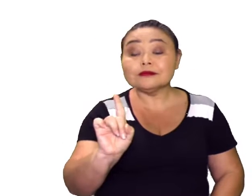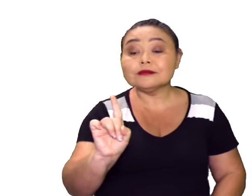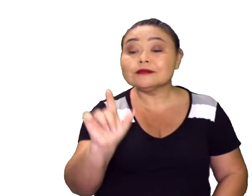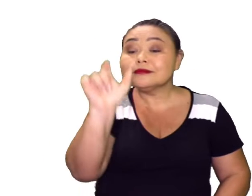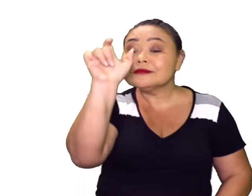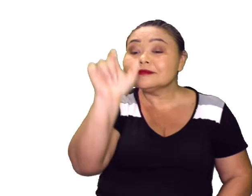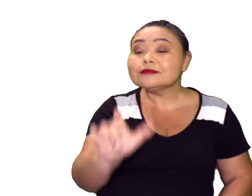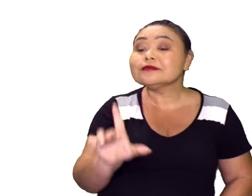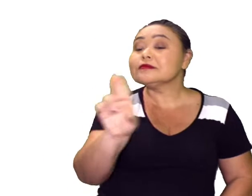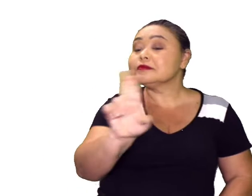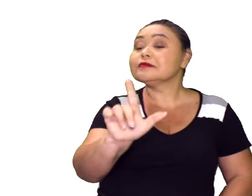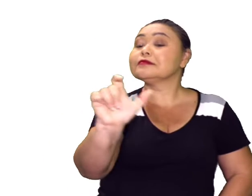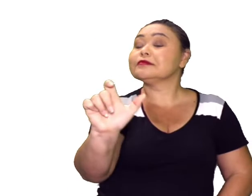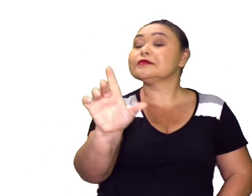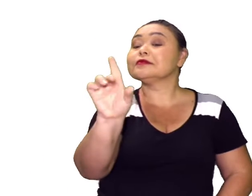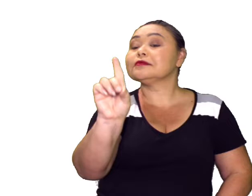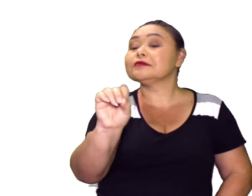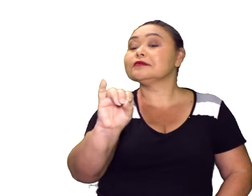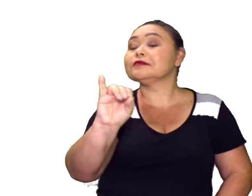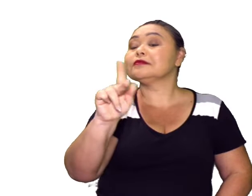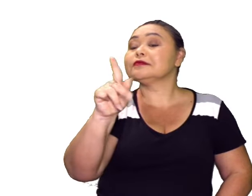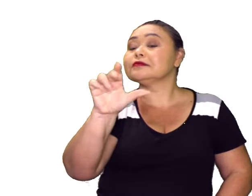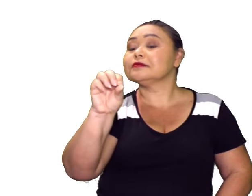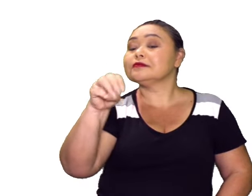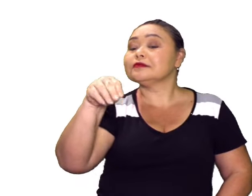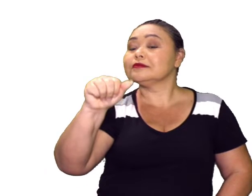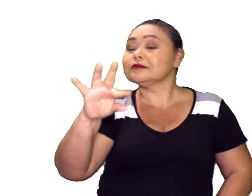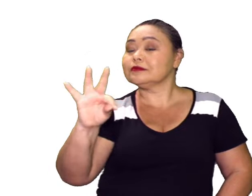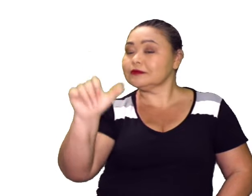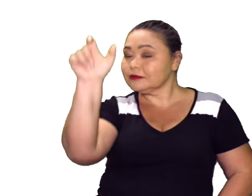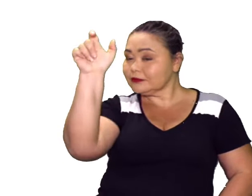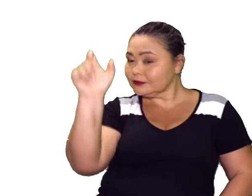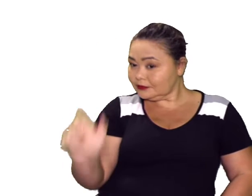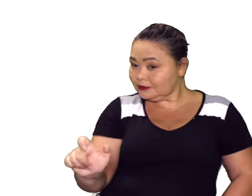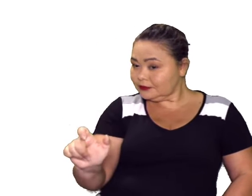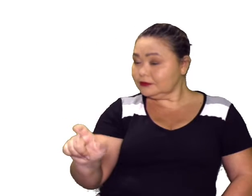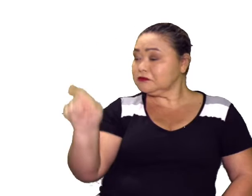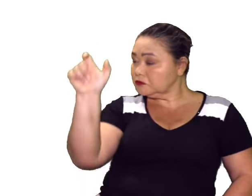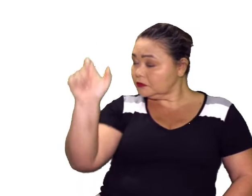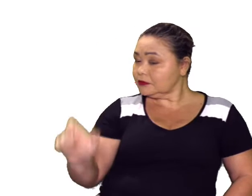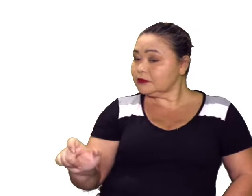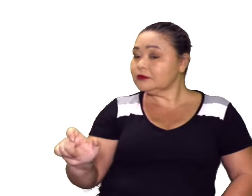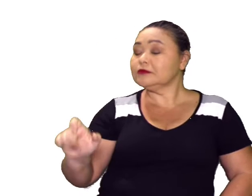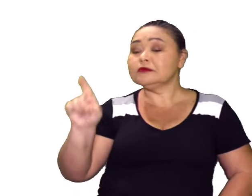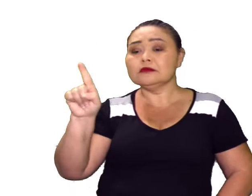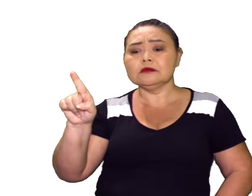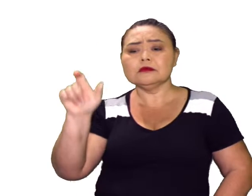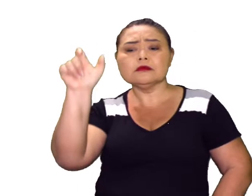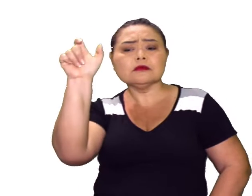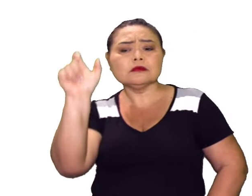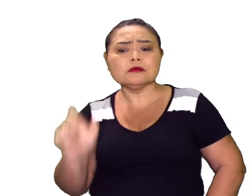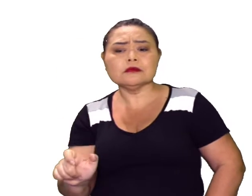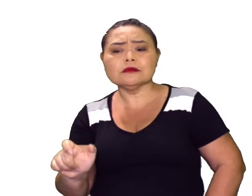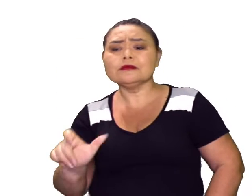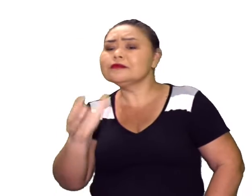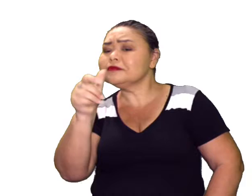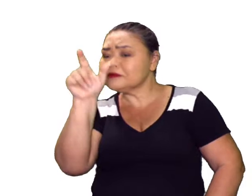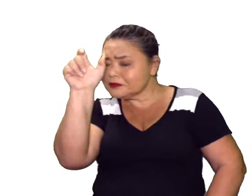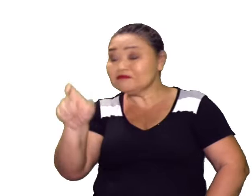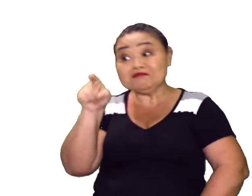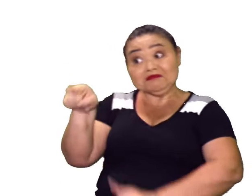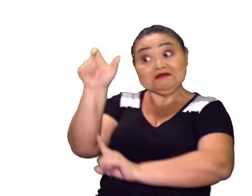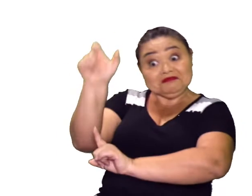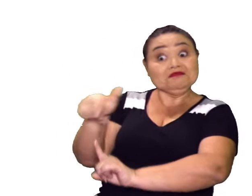lembrei da palavra. Diplomata. O cara era um verdadeiro diplomata. Ou seja, o cara é aquele cara que sabe... o cara! Ele